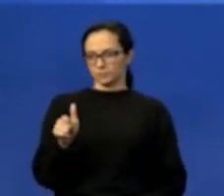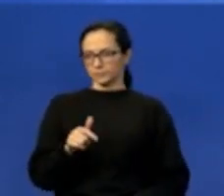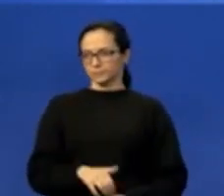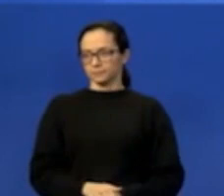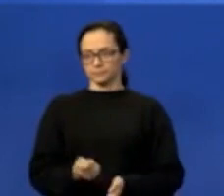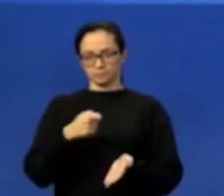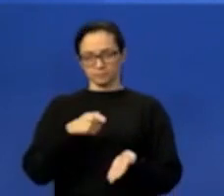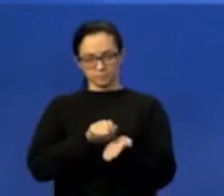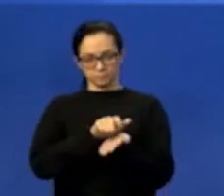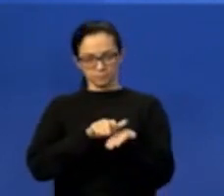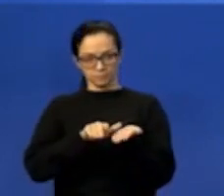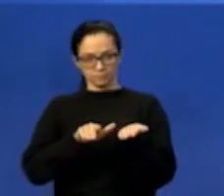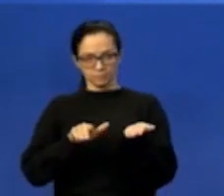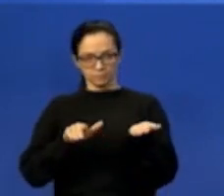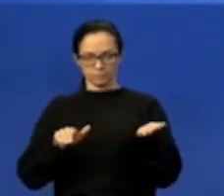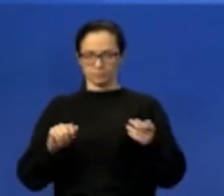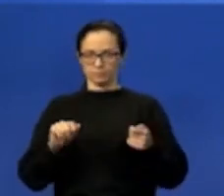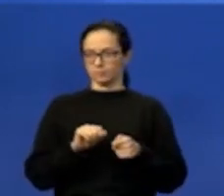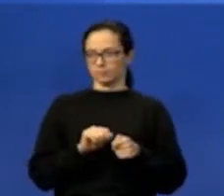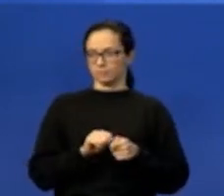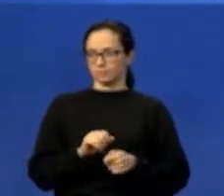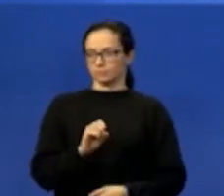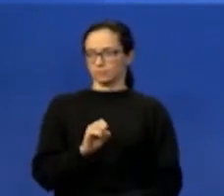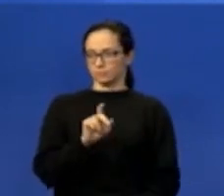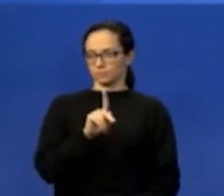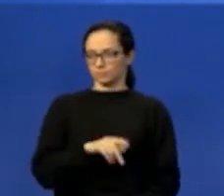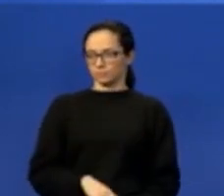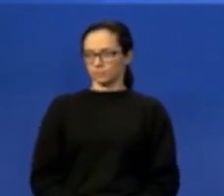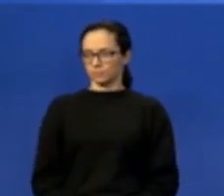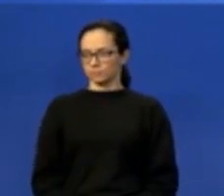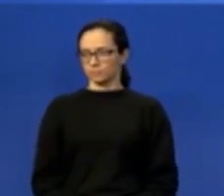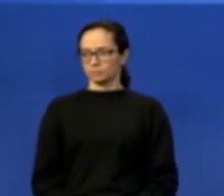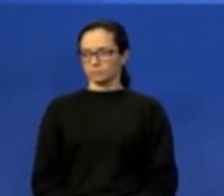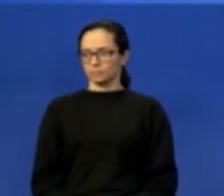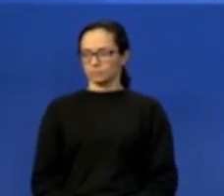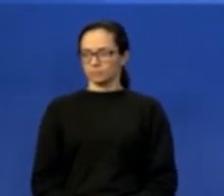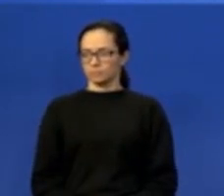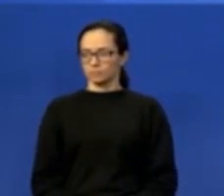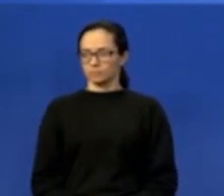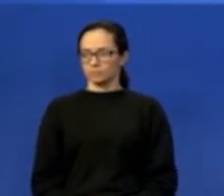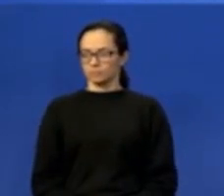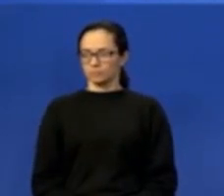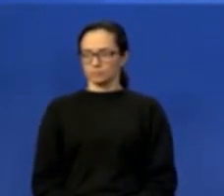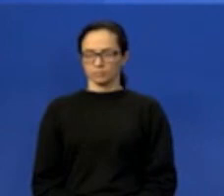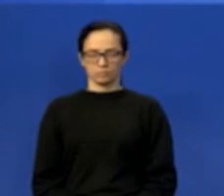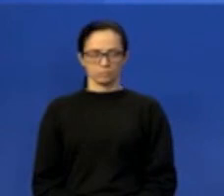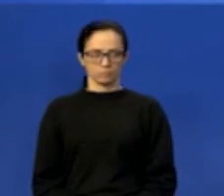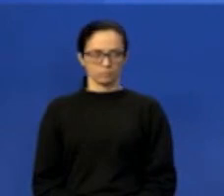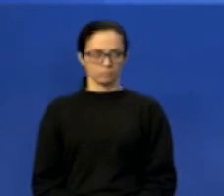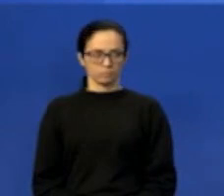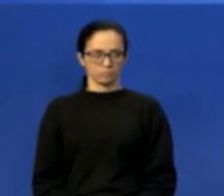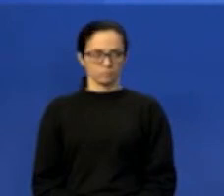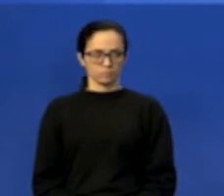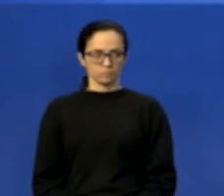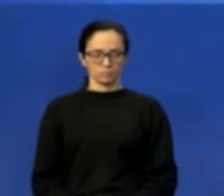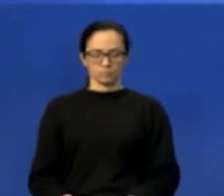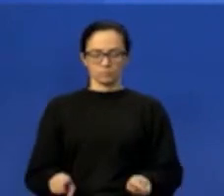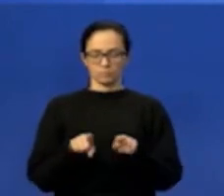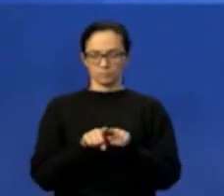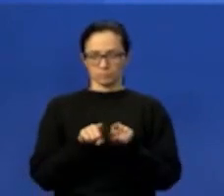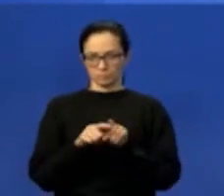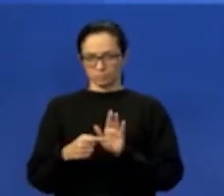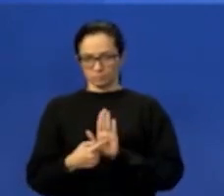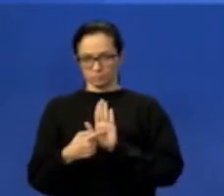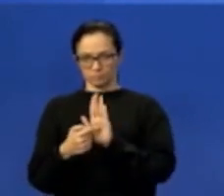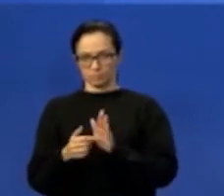a essas terminologias que são chamadas, portanto, de hematúria ou hemoglobinúria. Na sequência, a gente vai dar